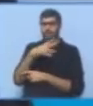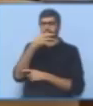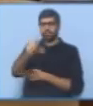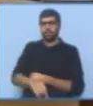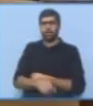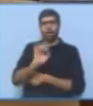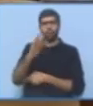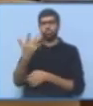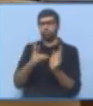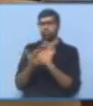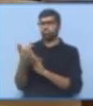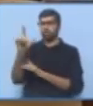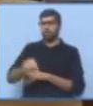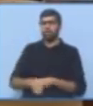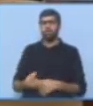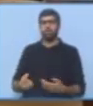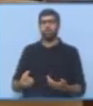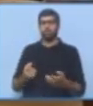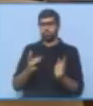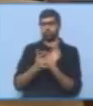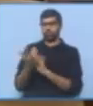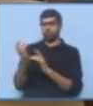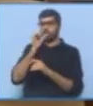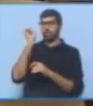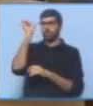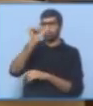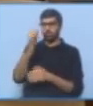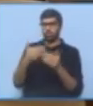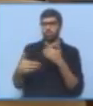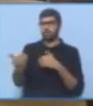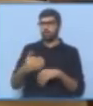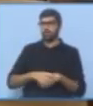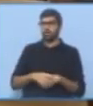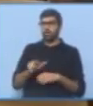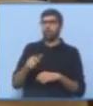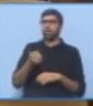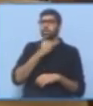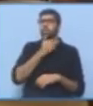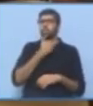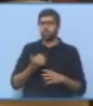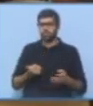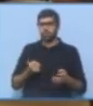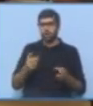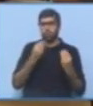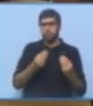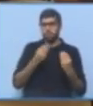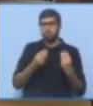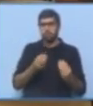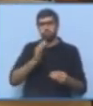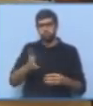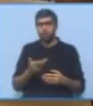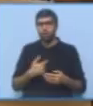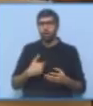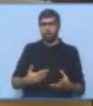que é o que aconteceu com Jesus. Jesus foi batizado e a partir daí, o que é que ele faz? Ele já era bom, até